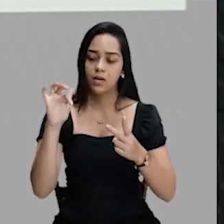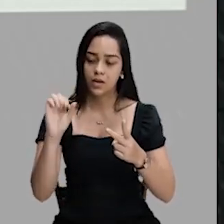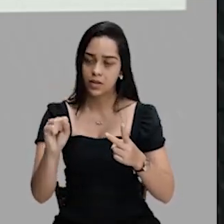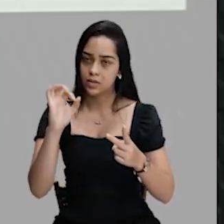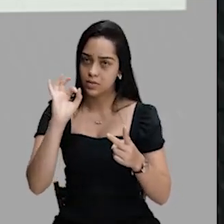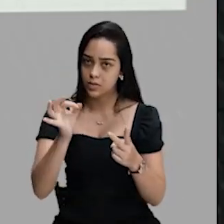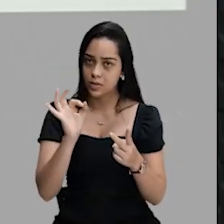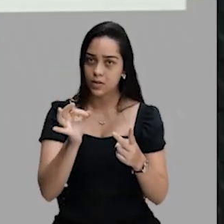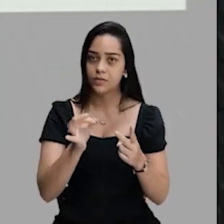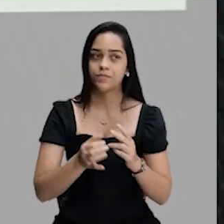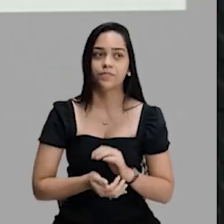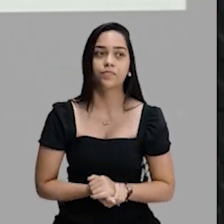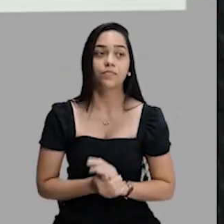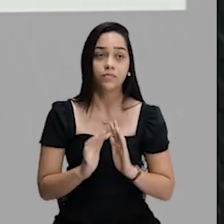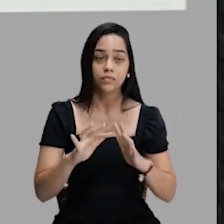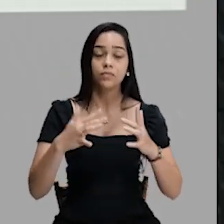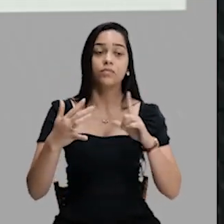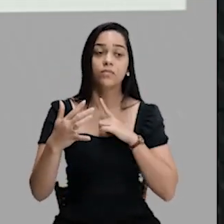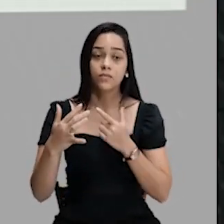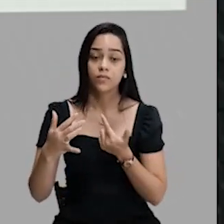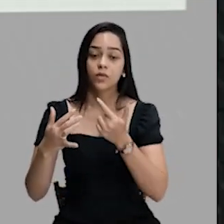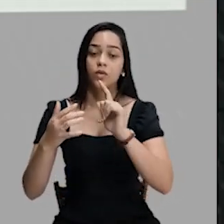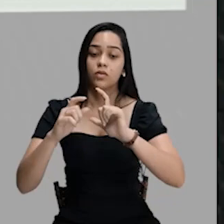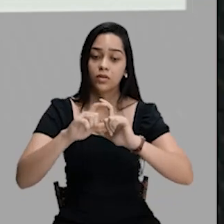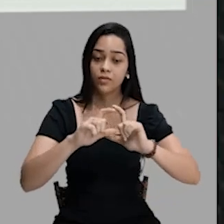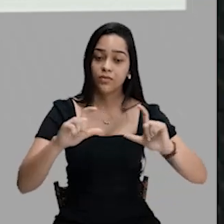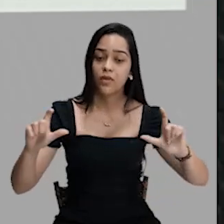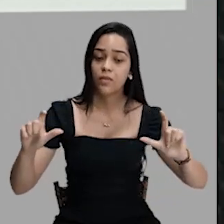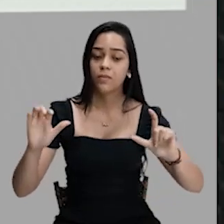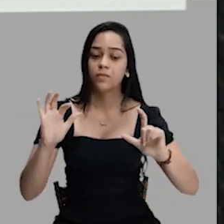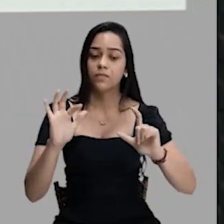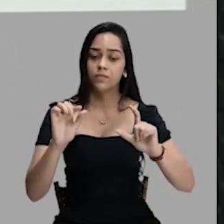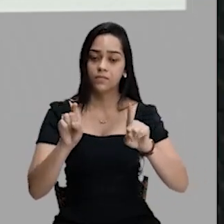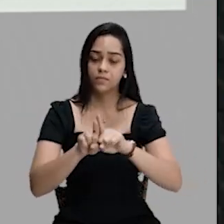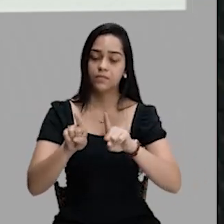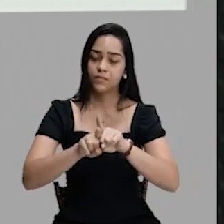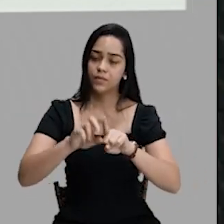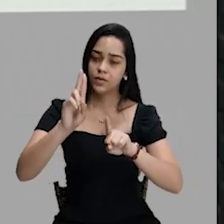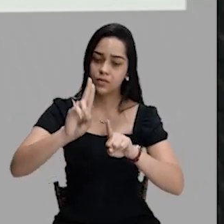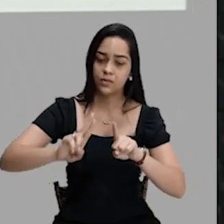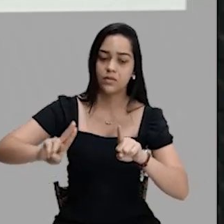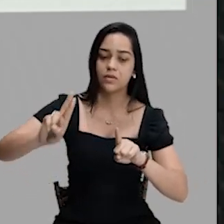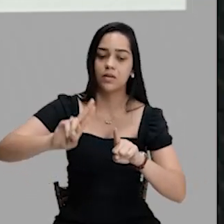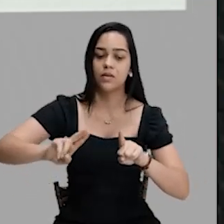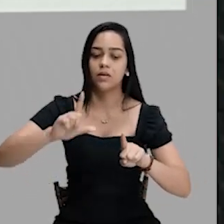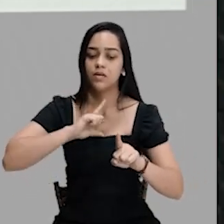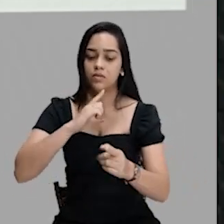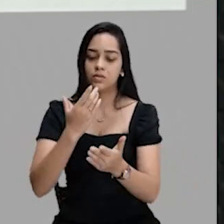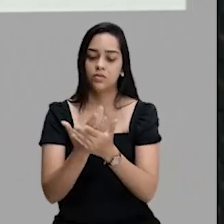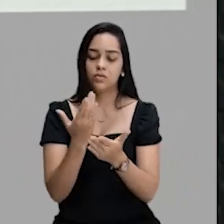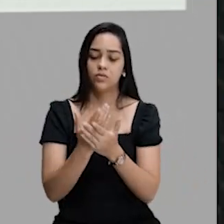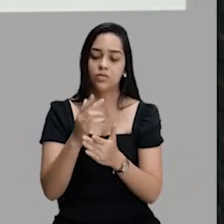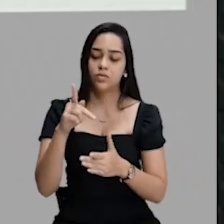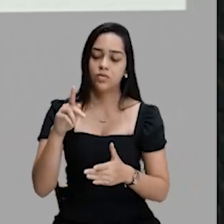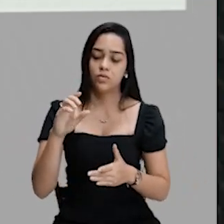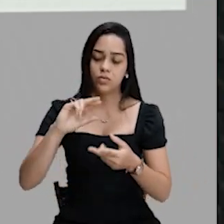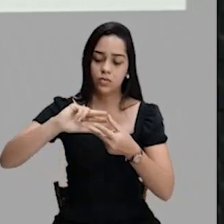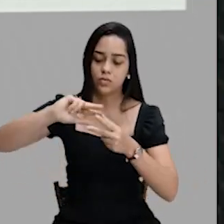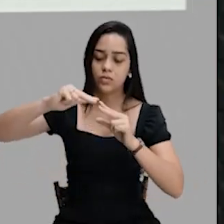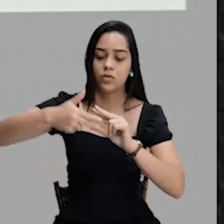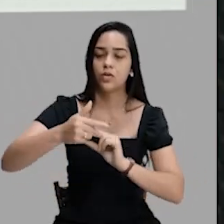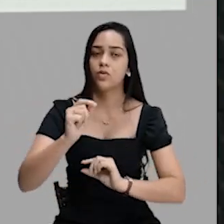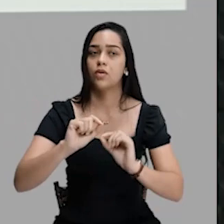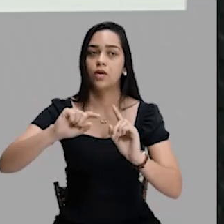Beleza? Bom, turma, existe outra formulazinha bastante utilizada nos estudos dos poliedros, que é